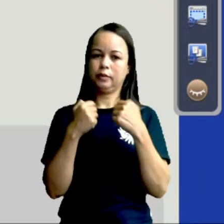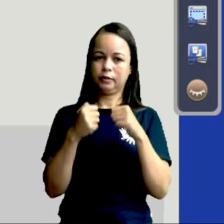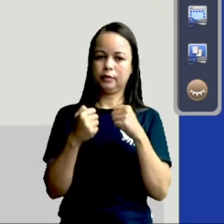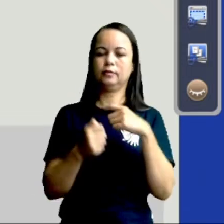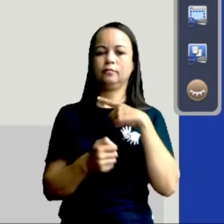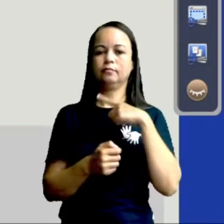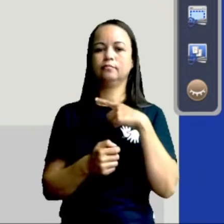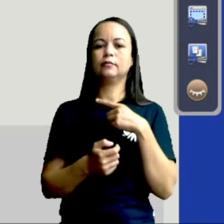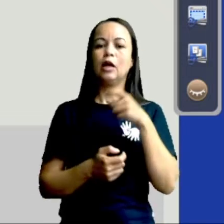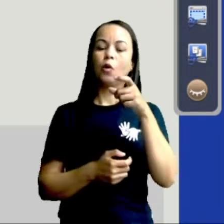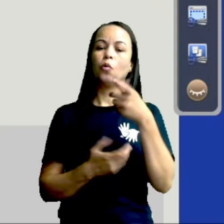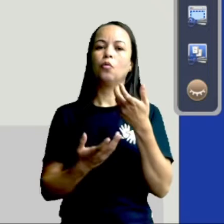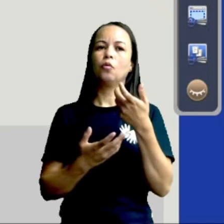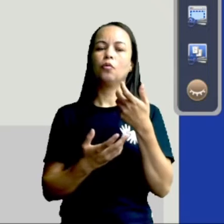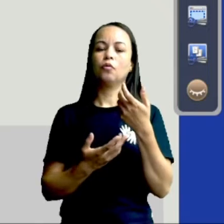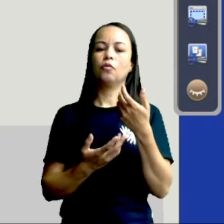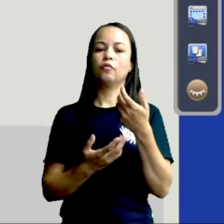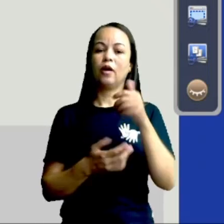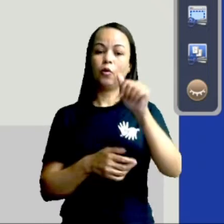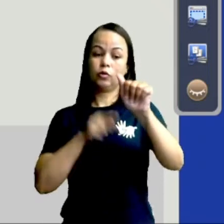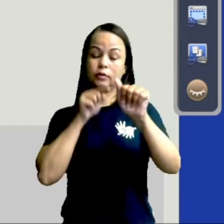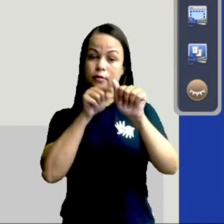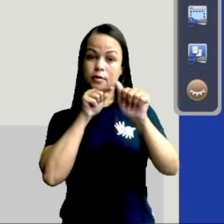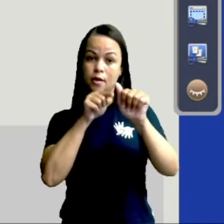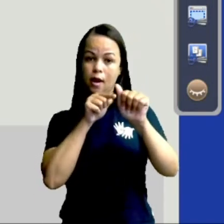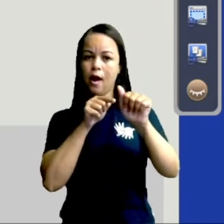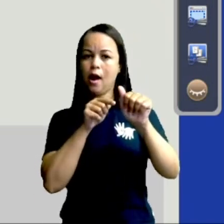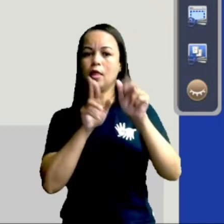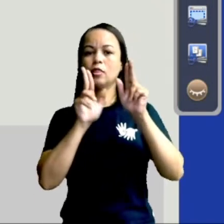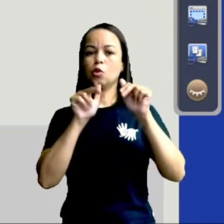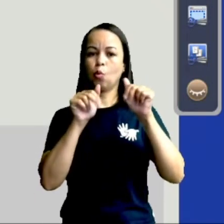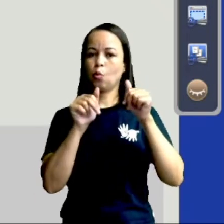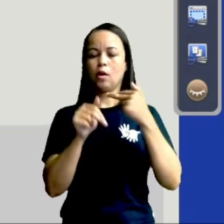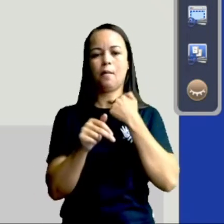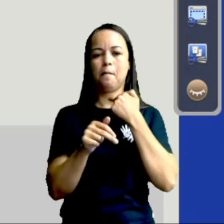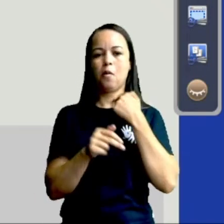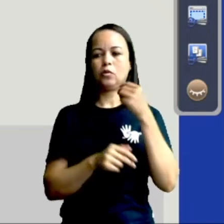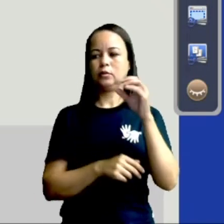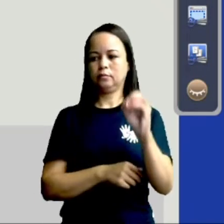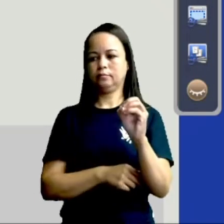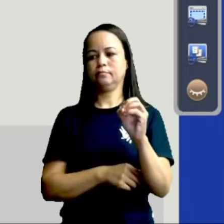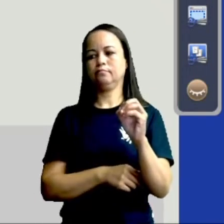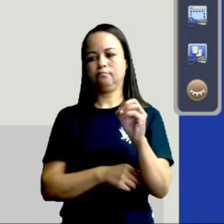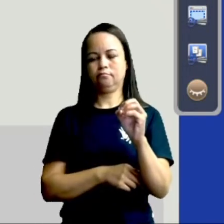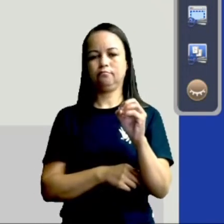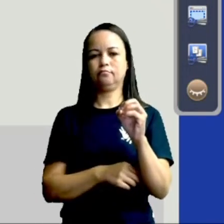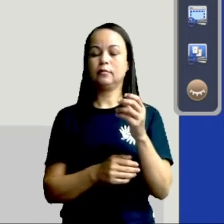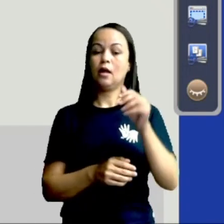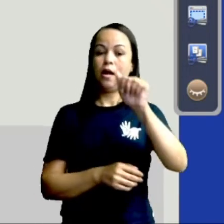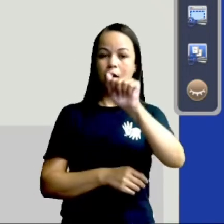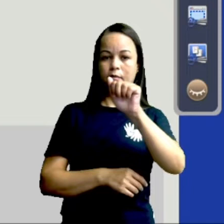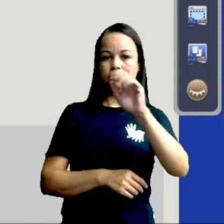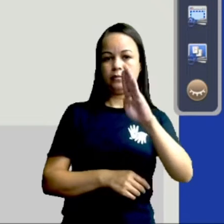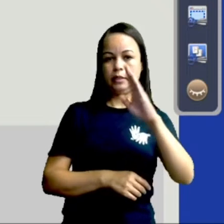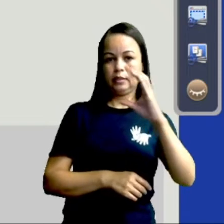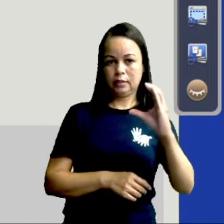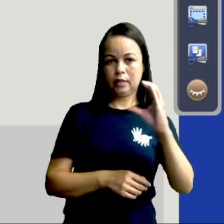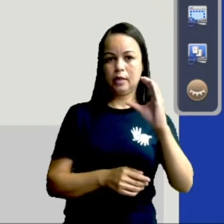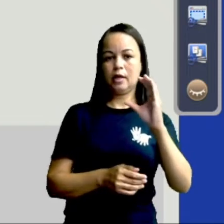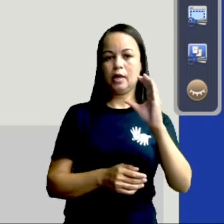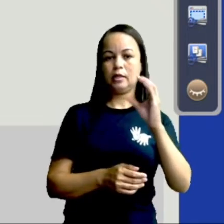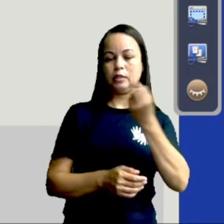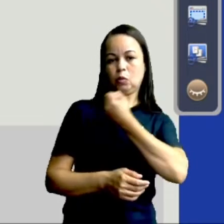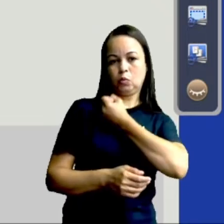grau, o valor de A nunca pode ser zero. A, B e C, como eu já disse, são números